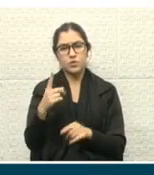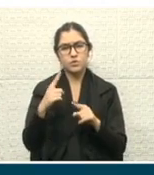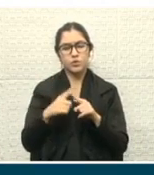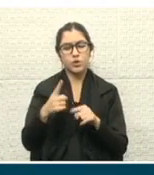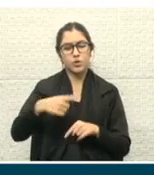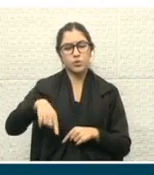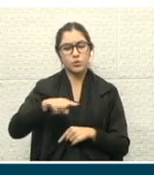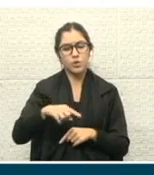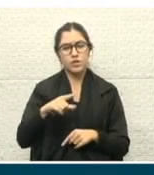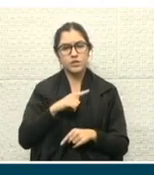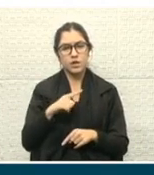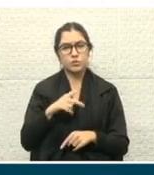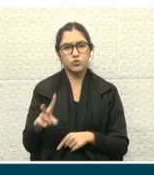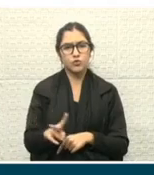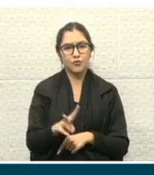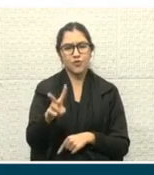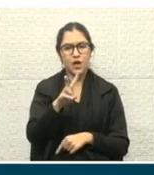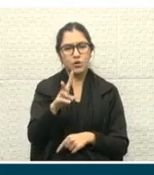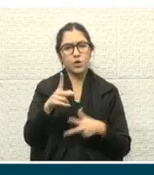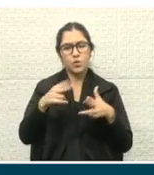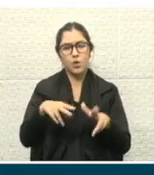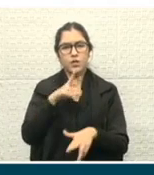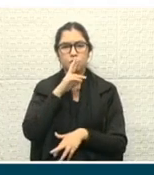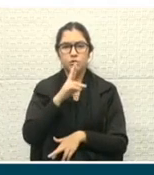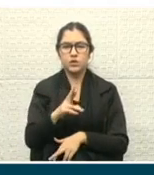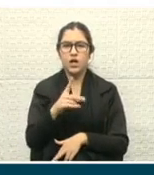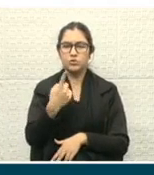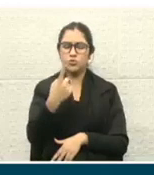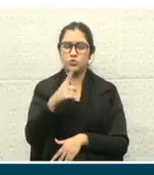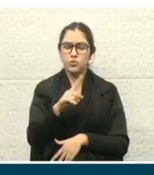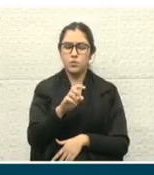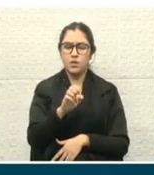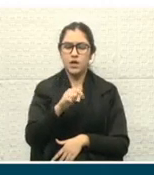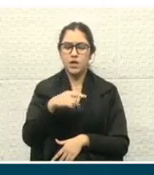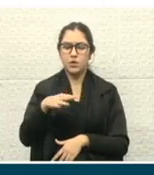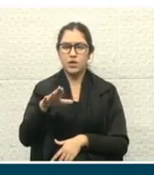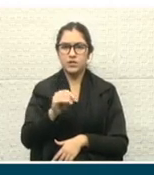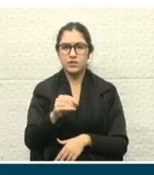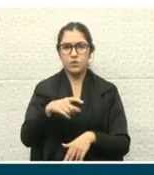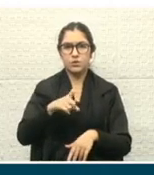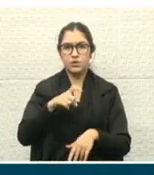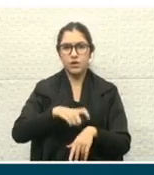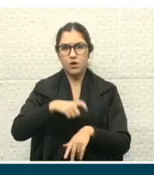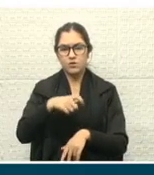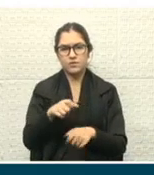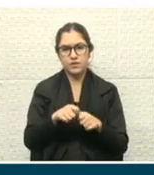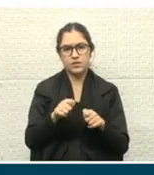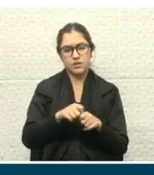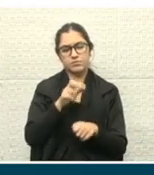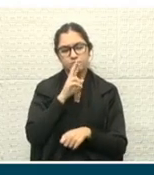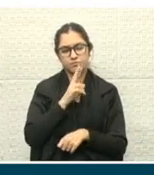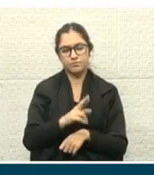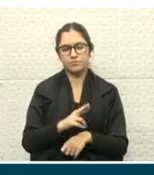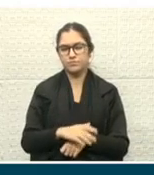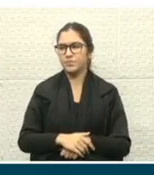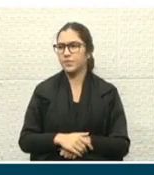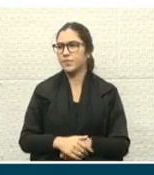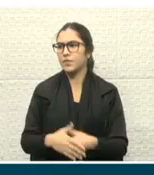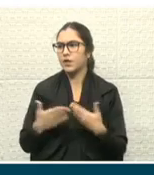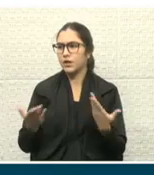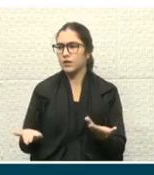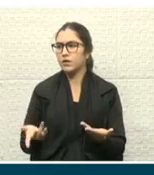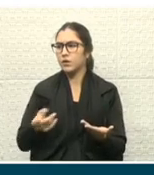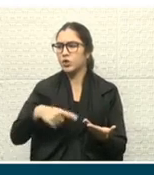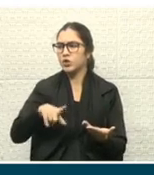estamos obtendo esse valor como resultado de uma equação, durante a resolução de uma equação. Por isso que